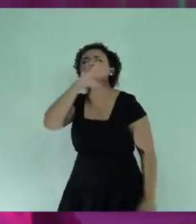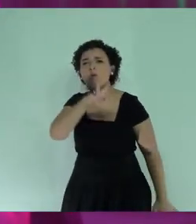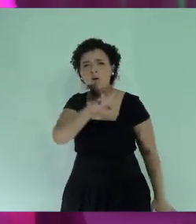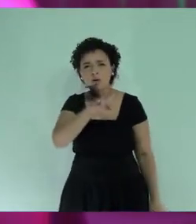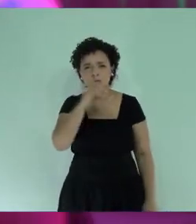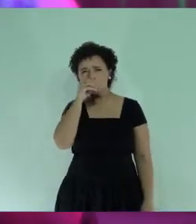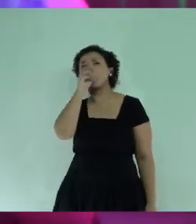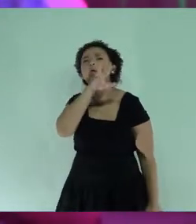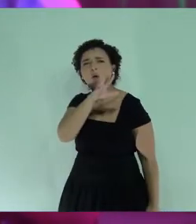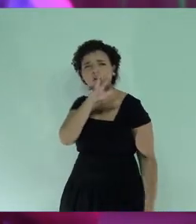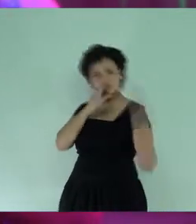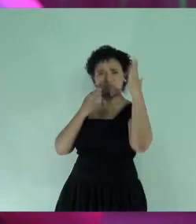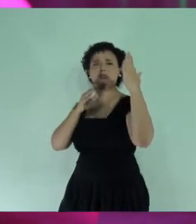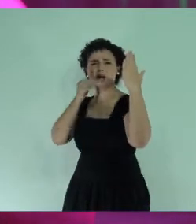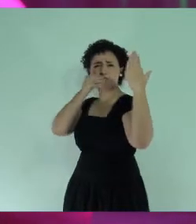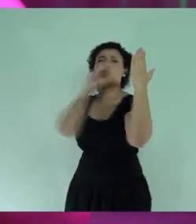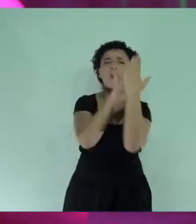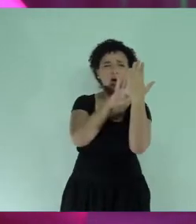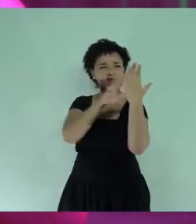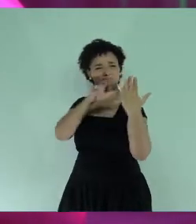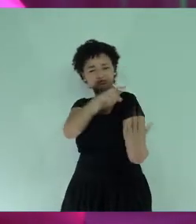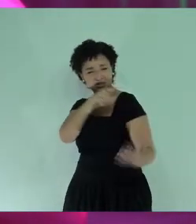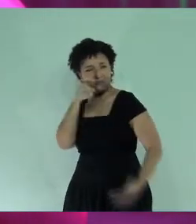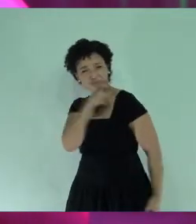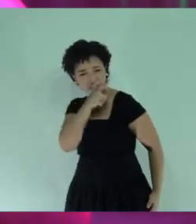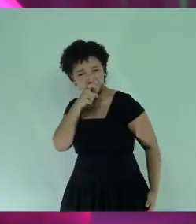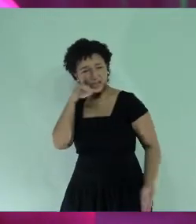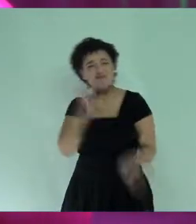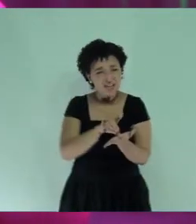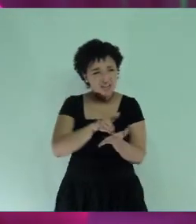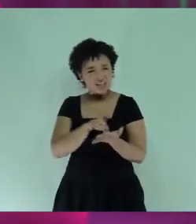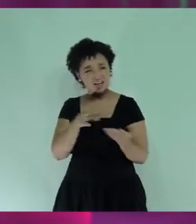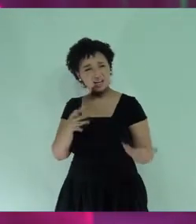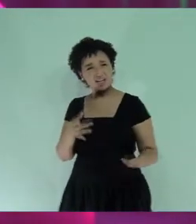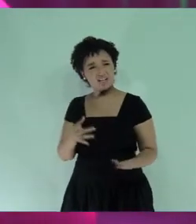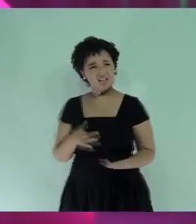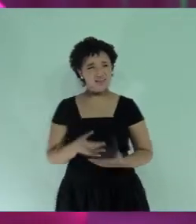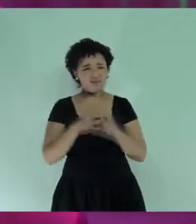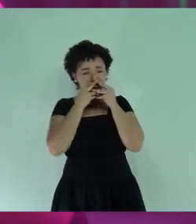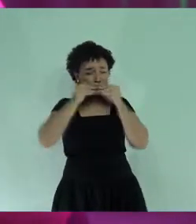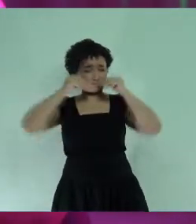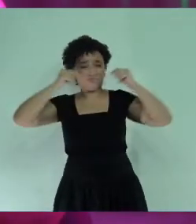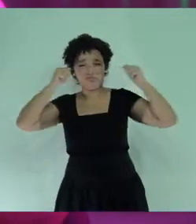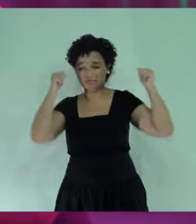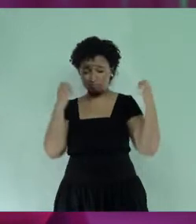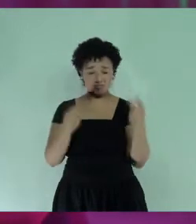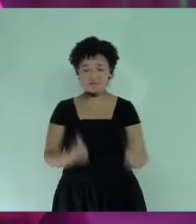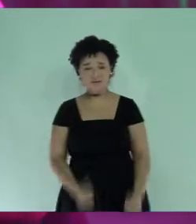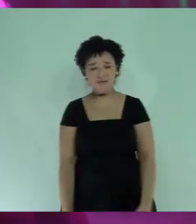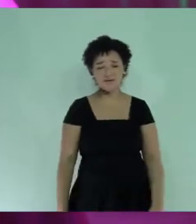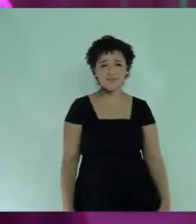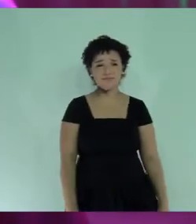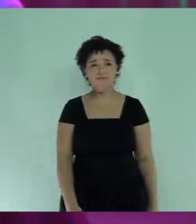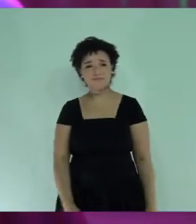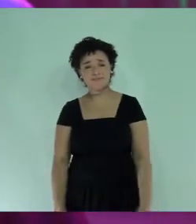cuspir. Cuspir na face faceira, franca, fresca da tua boca seca. Deitar no leito materno